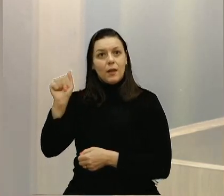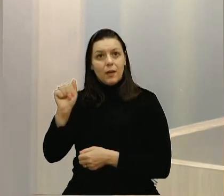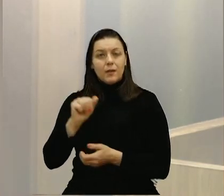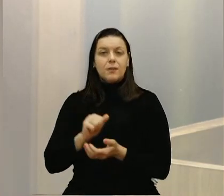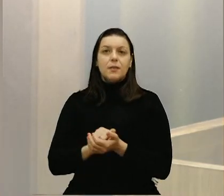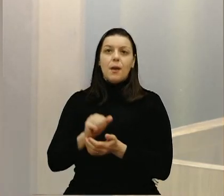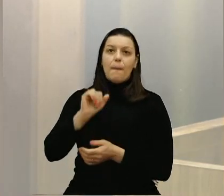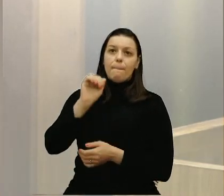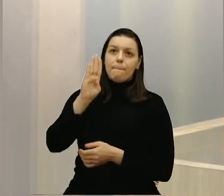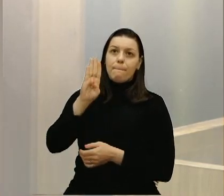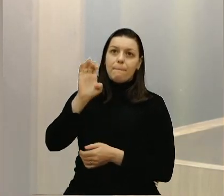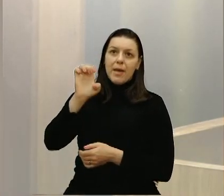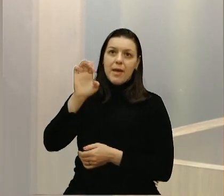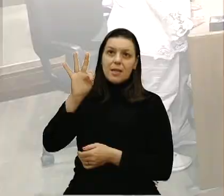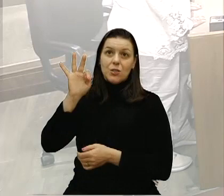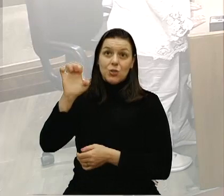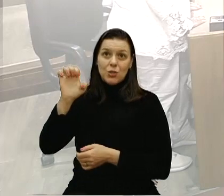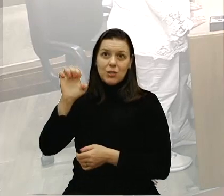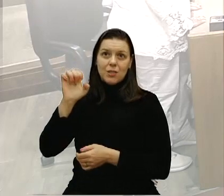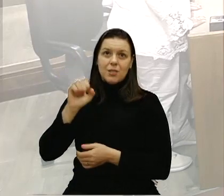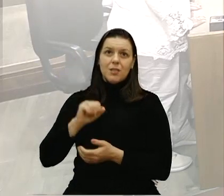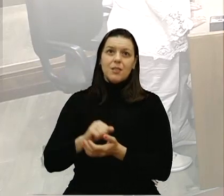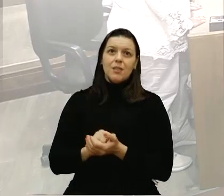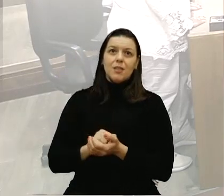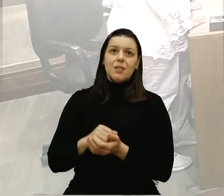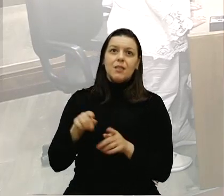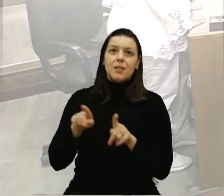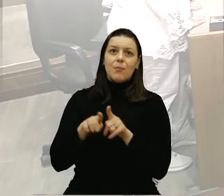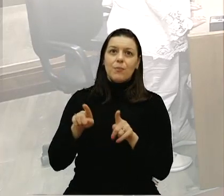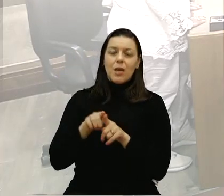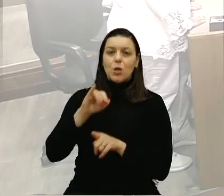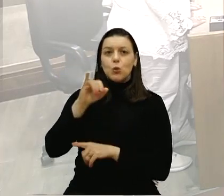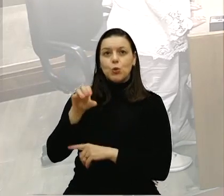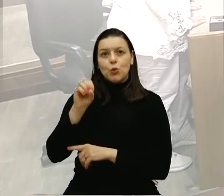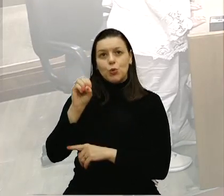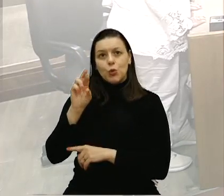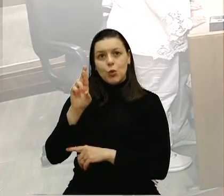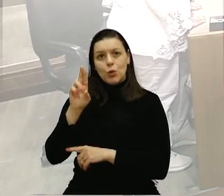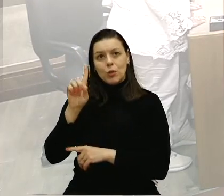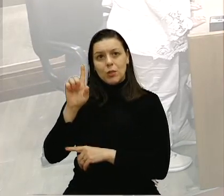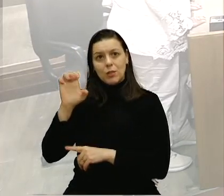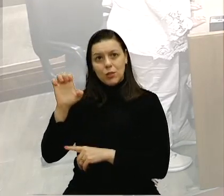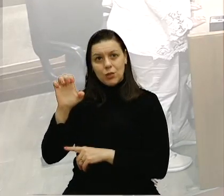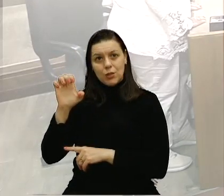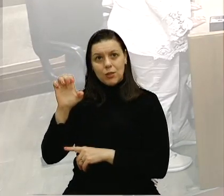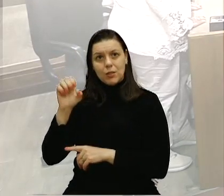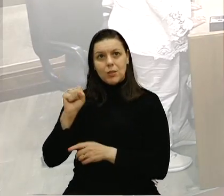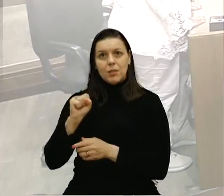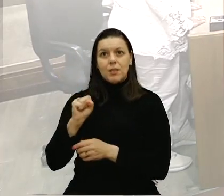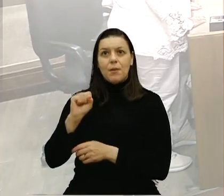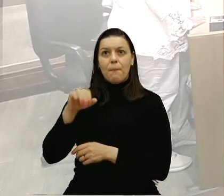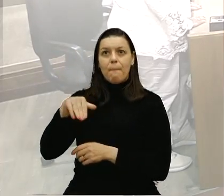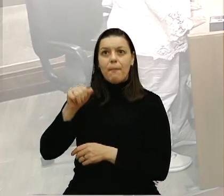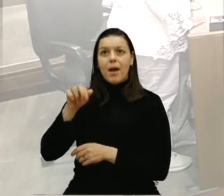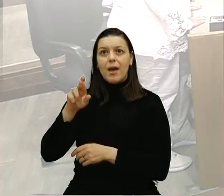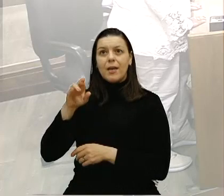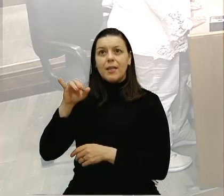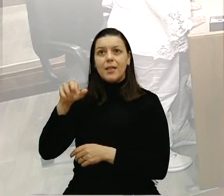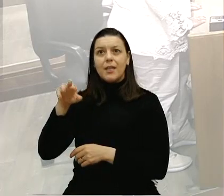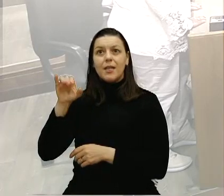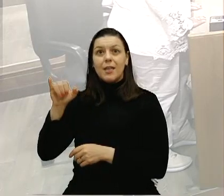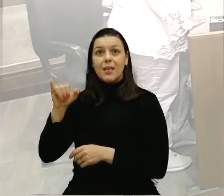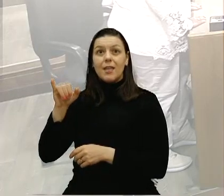a Beth, os demais que não estão aqui, o Jorge, a Mariani em memória, a Gessi e a